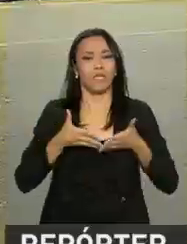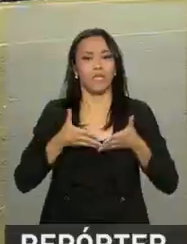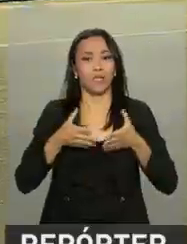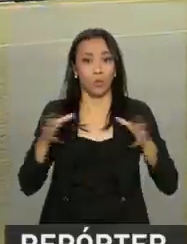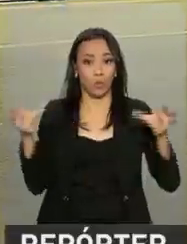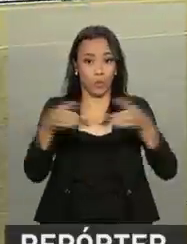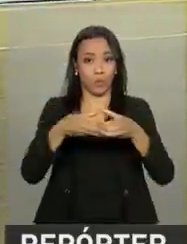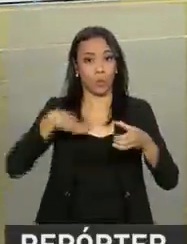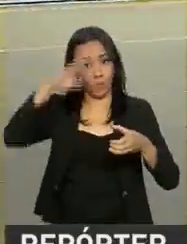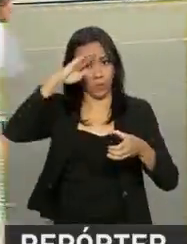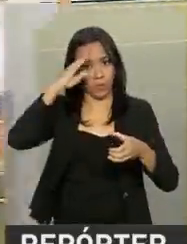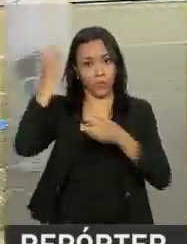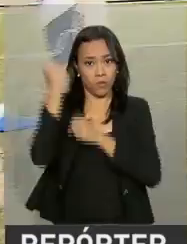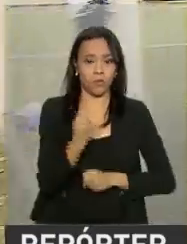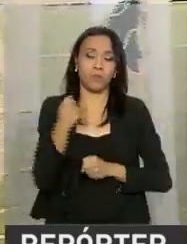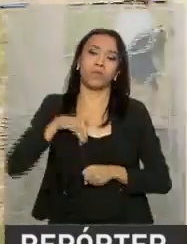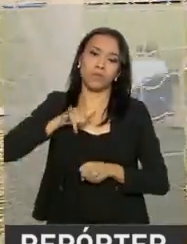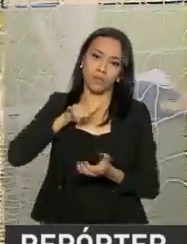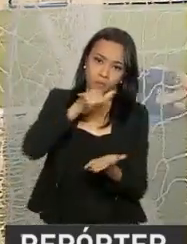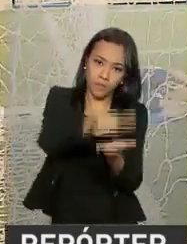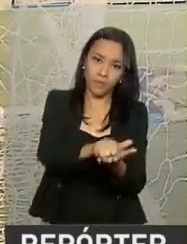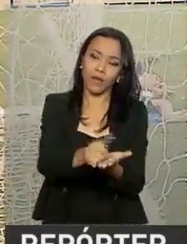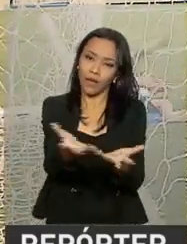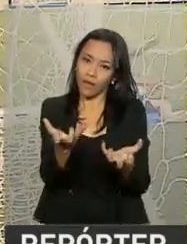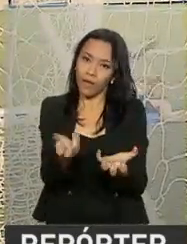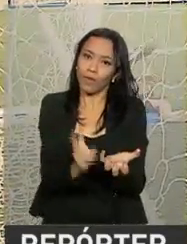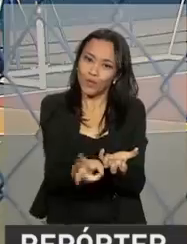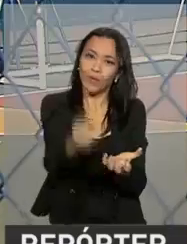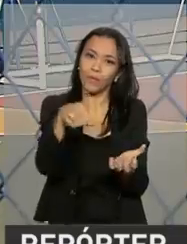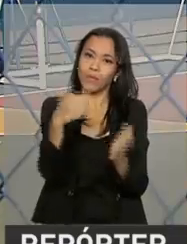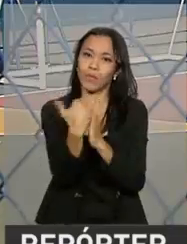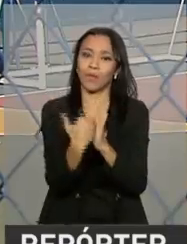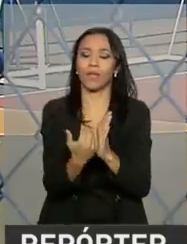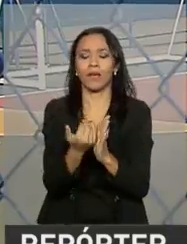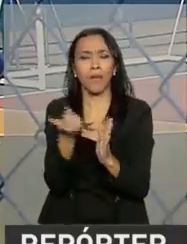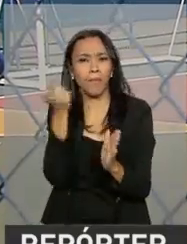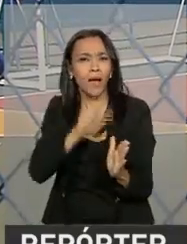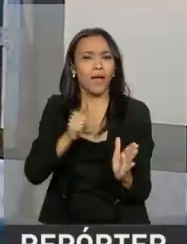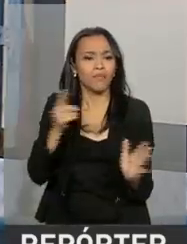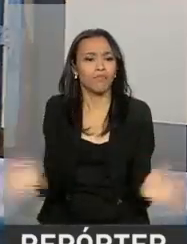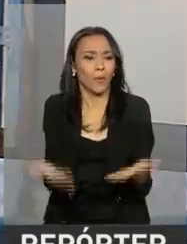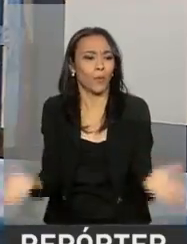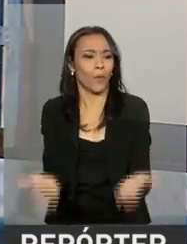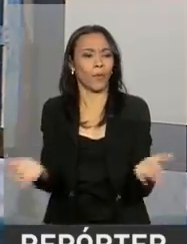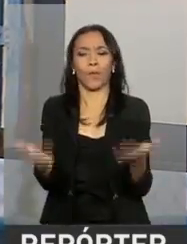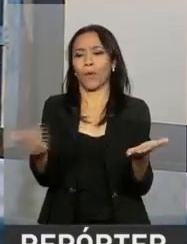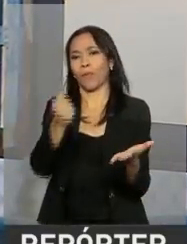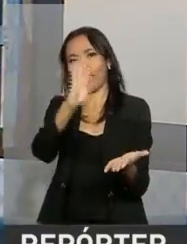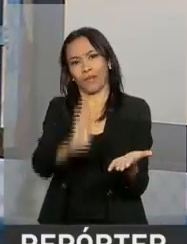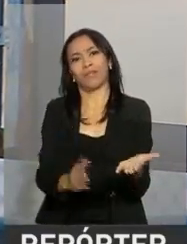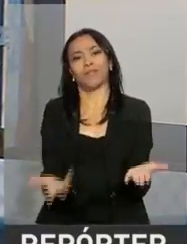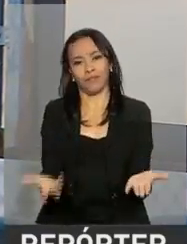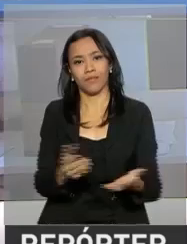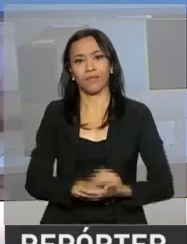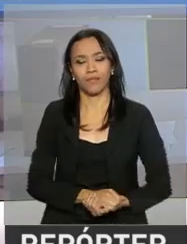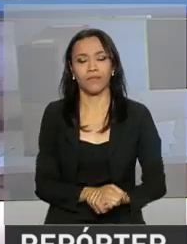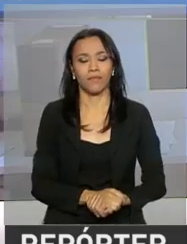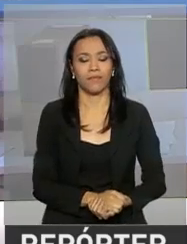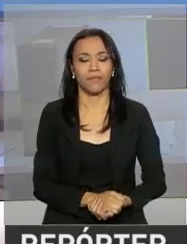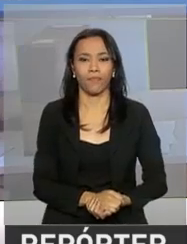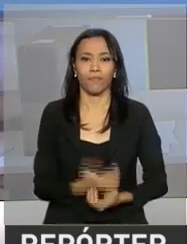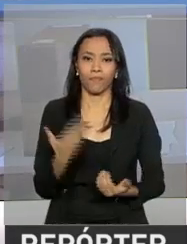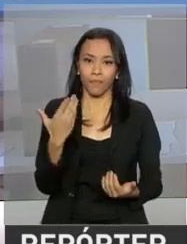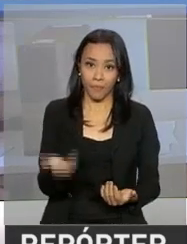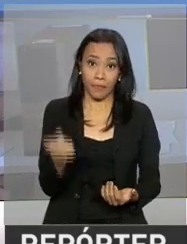pretendem continuar para que esse programa possa trazer mais frutos ainda para o Brasil propriamente dito.